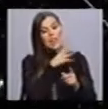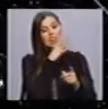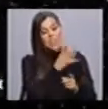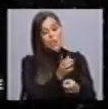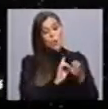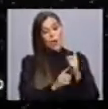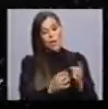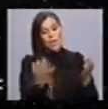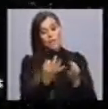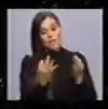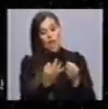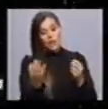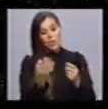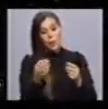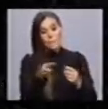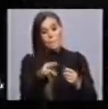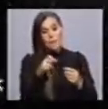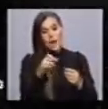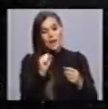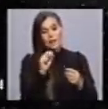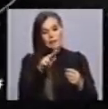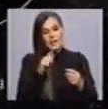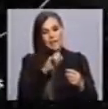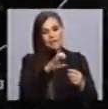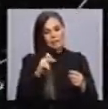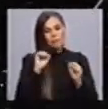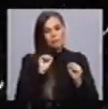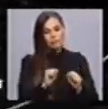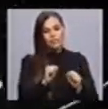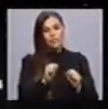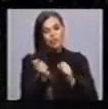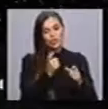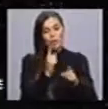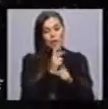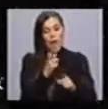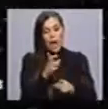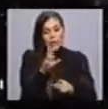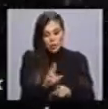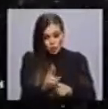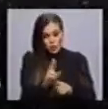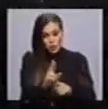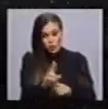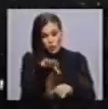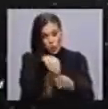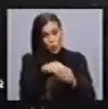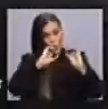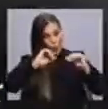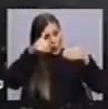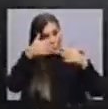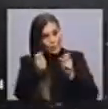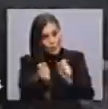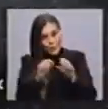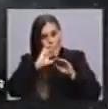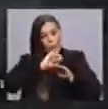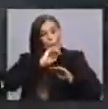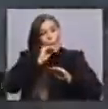precisamente, da atividade magnética das estrelas. Porque os raios-x têm origem na coroa solar, na coroa das estrelas, ou seja, é uma camada muito fina,